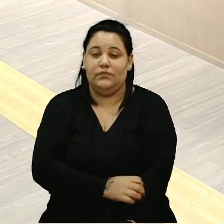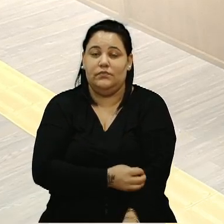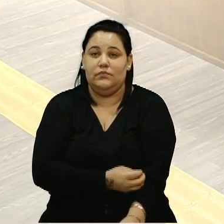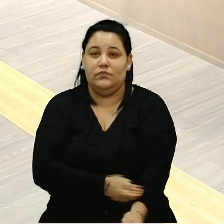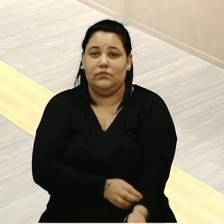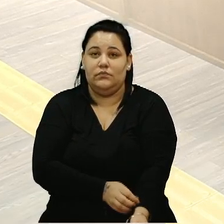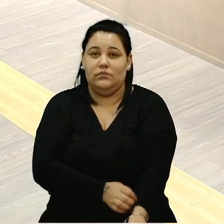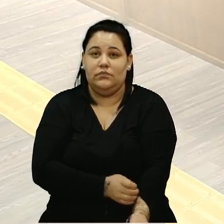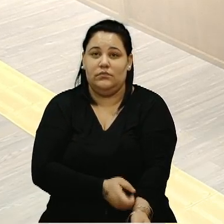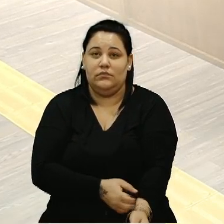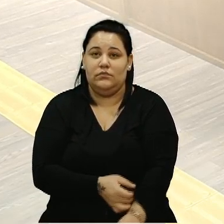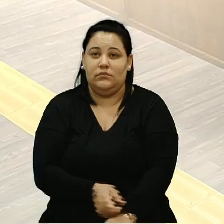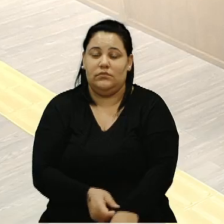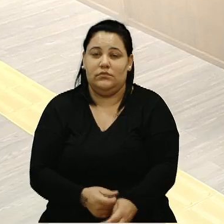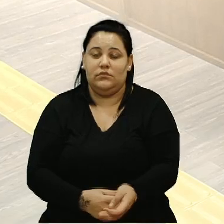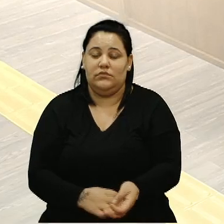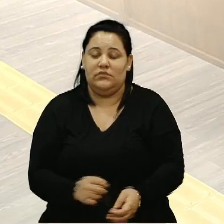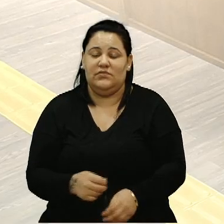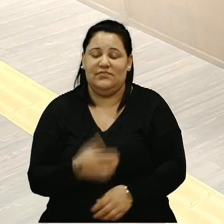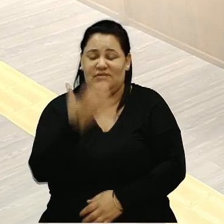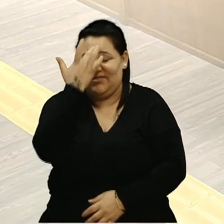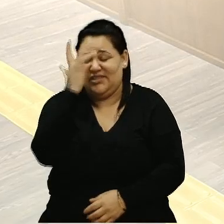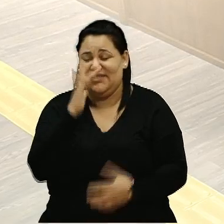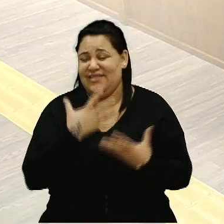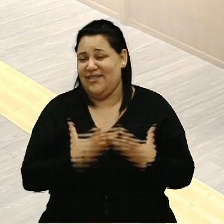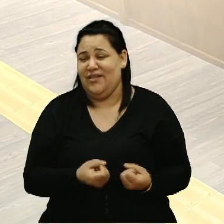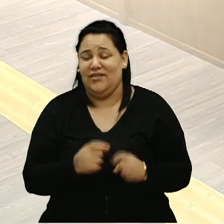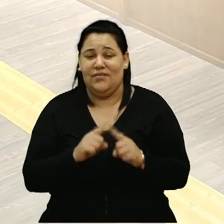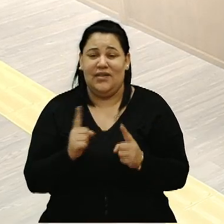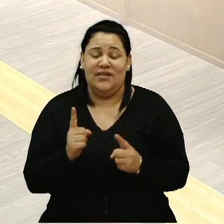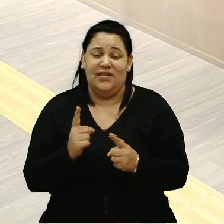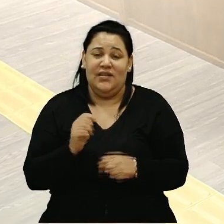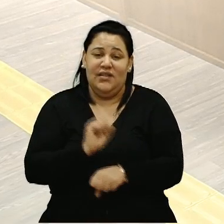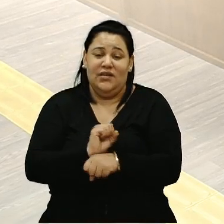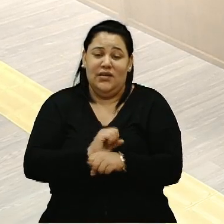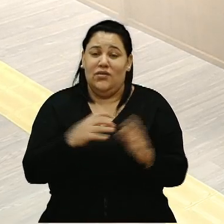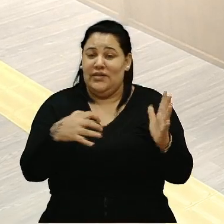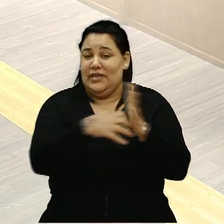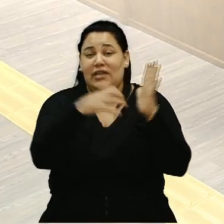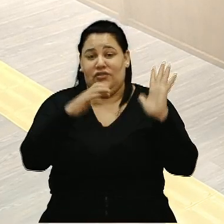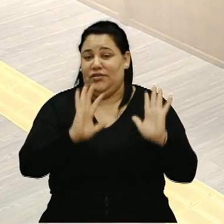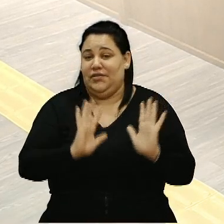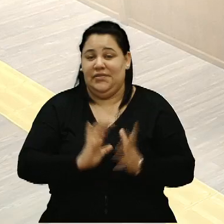não sei se cansando ou daqui a pouco esperando uma tragédia.